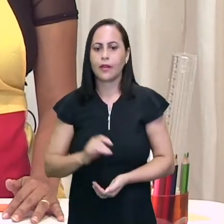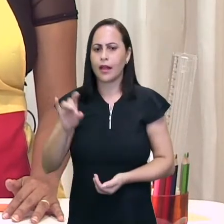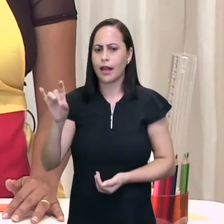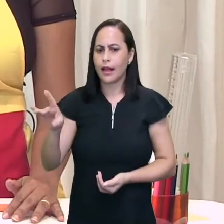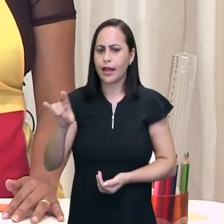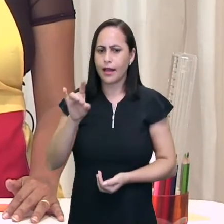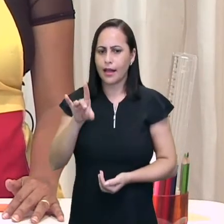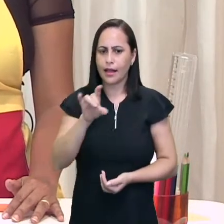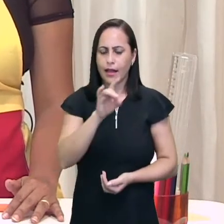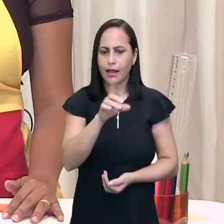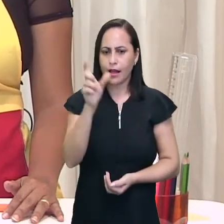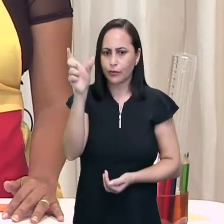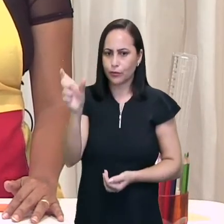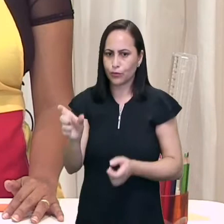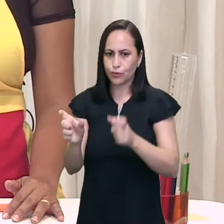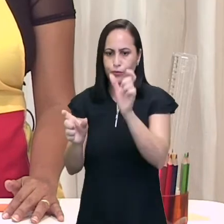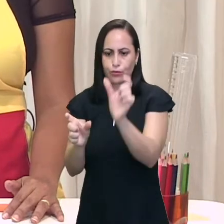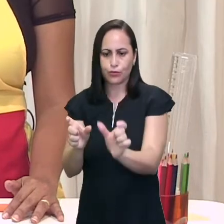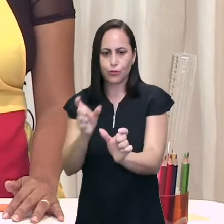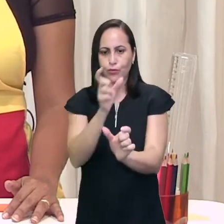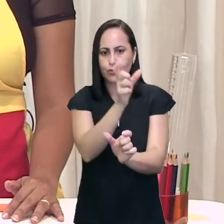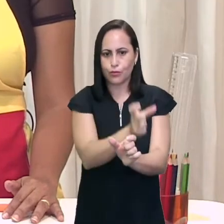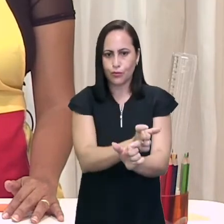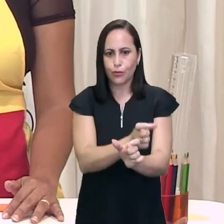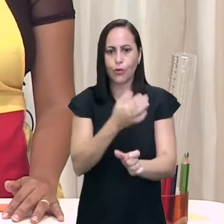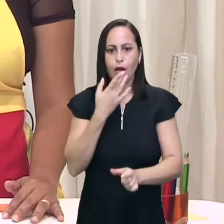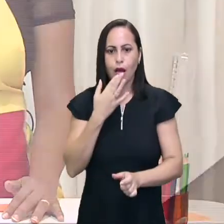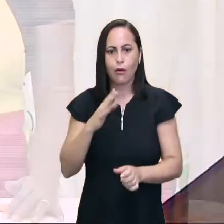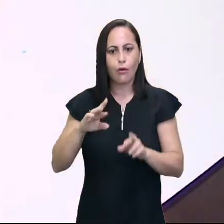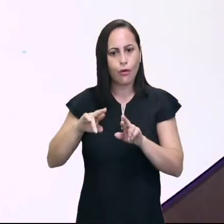pedacinho, eu vou colocar uma cor.